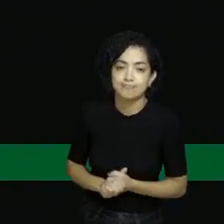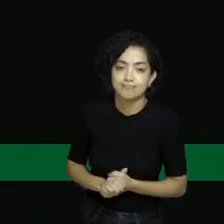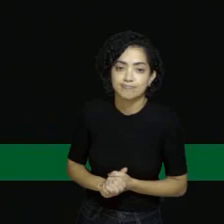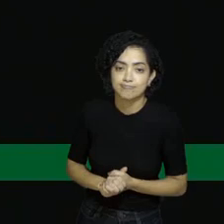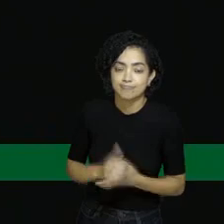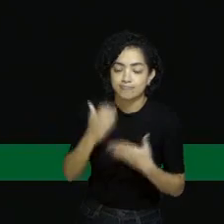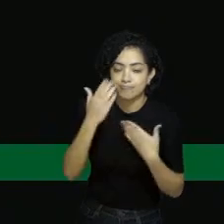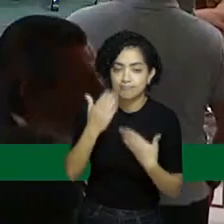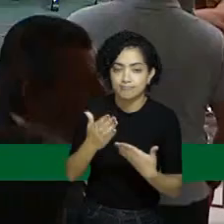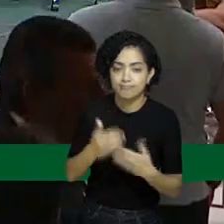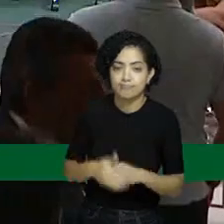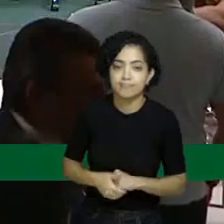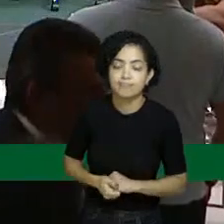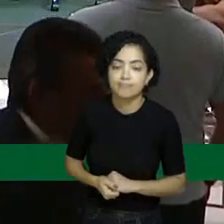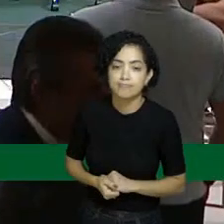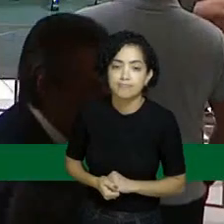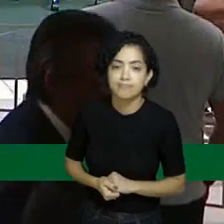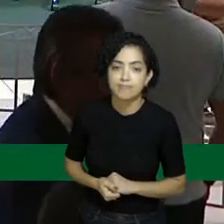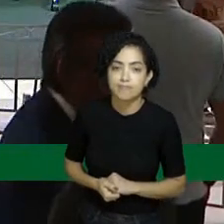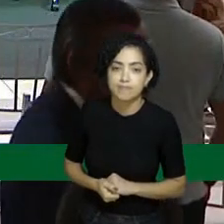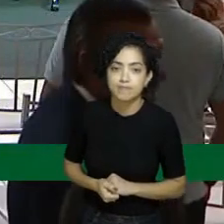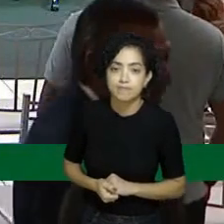Muito obrigado, um abraço.